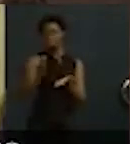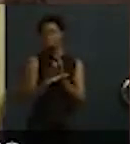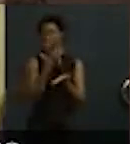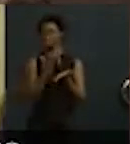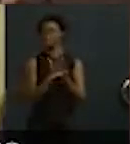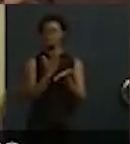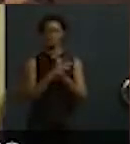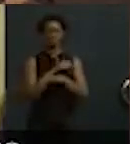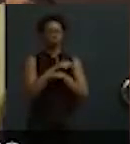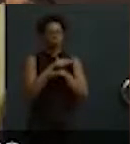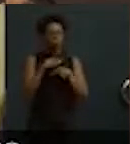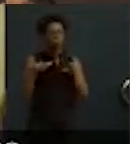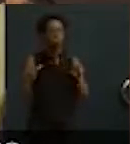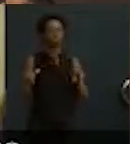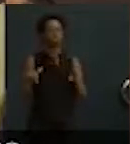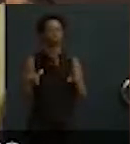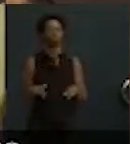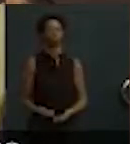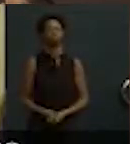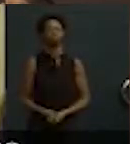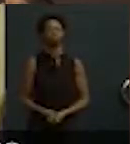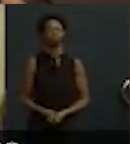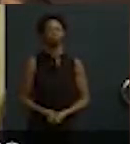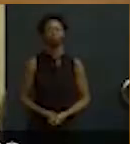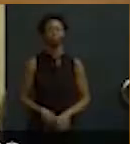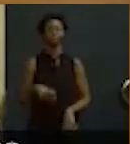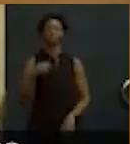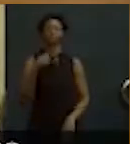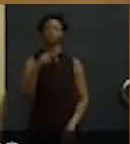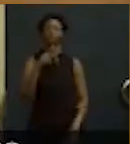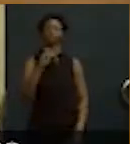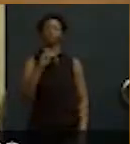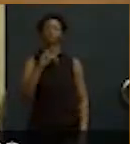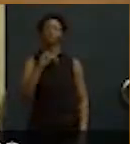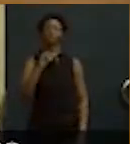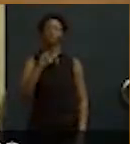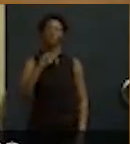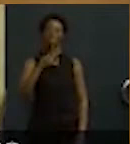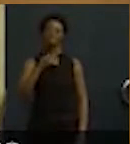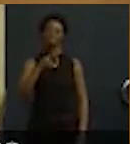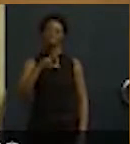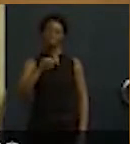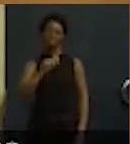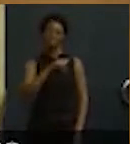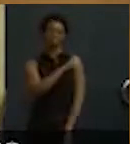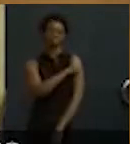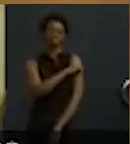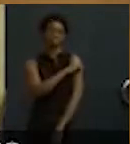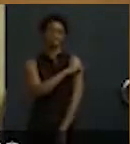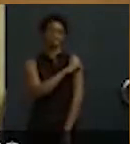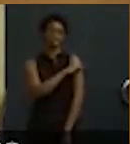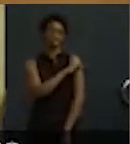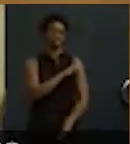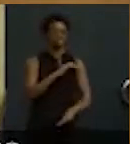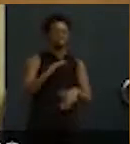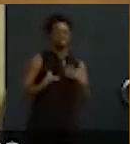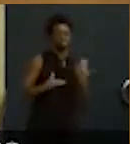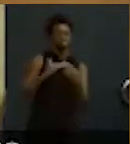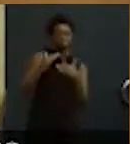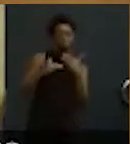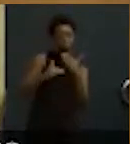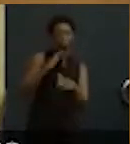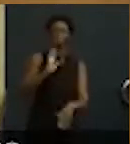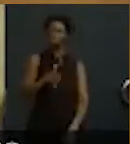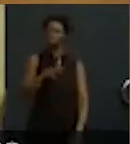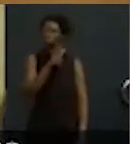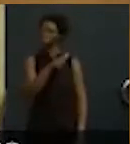No âmbito da Procuradoria do Estado do Rio de Janeiro, galgou diversos degraus. Foi procurador-chefe